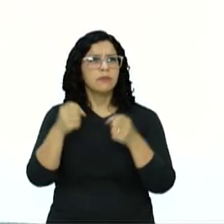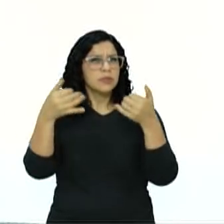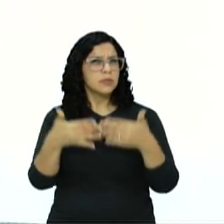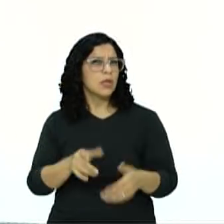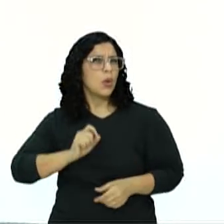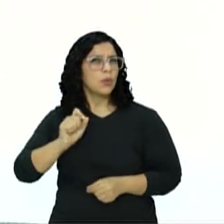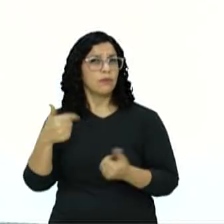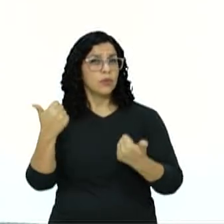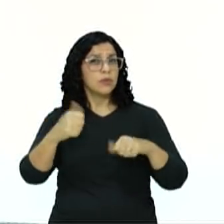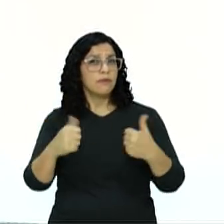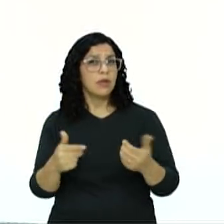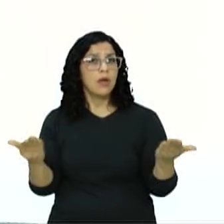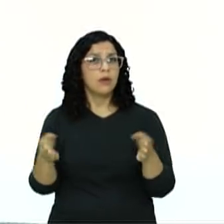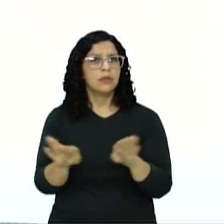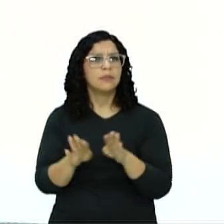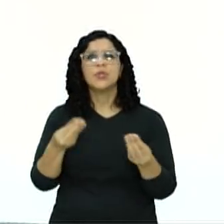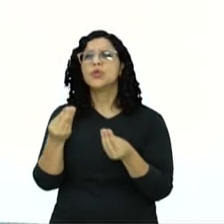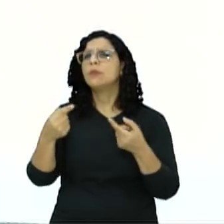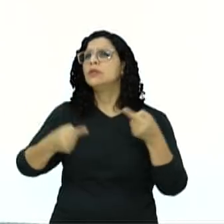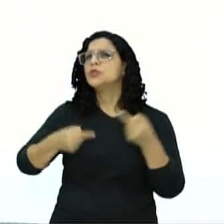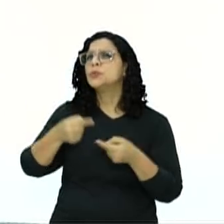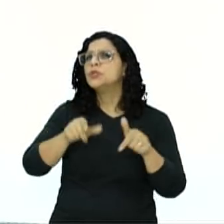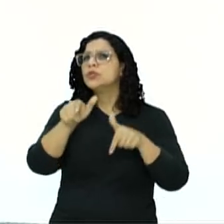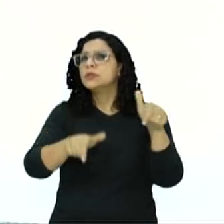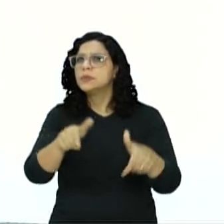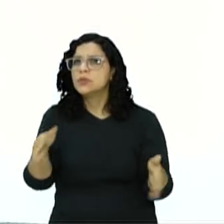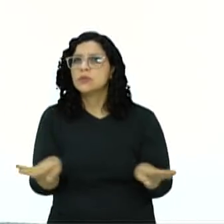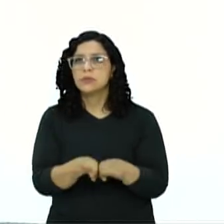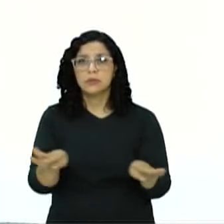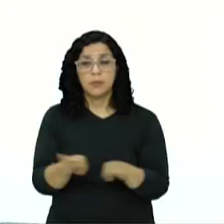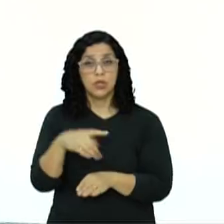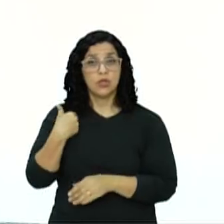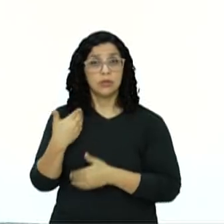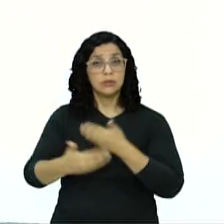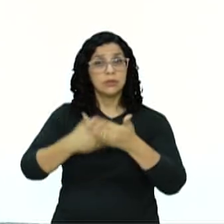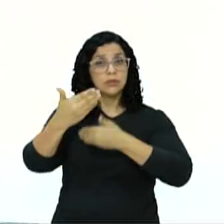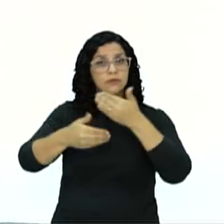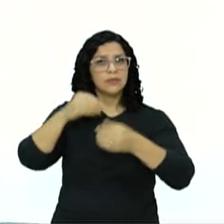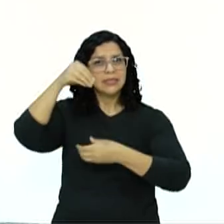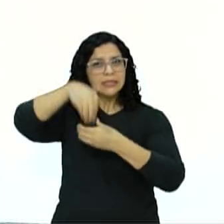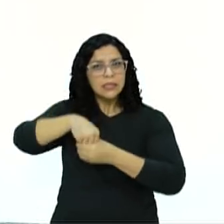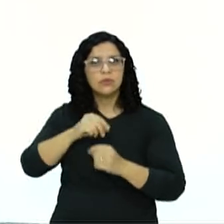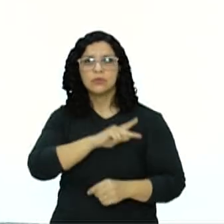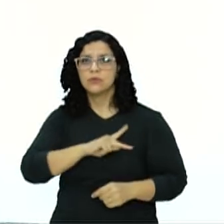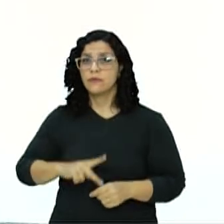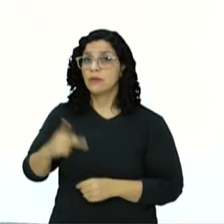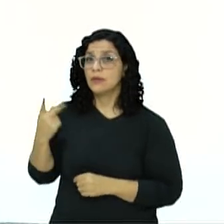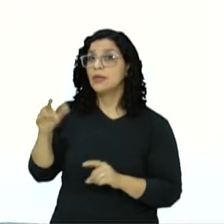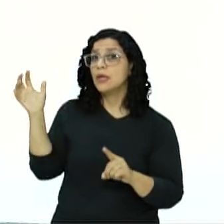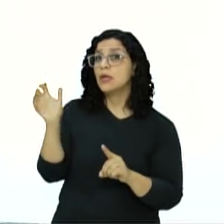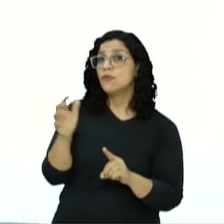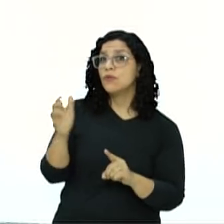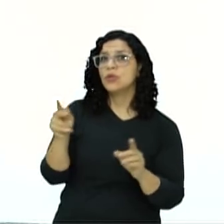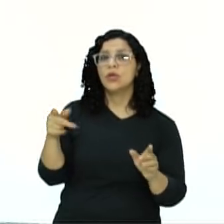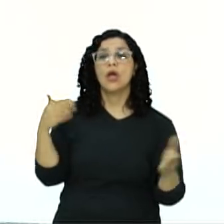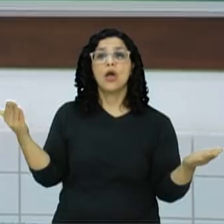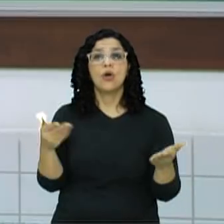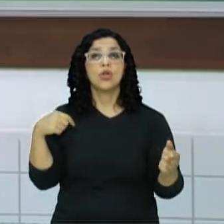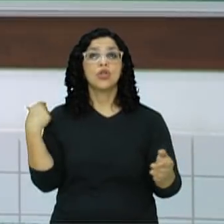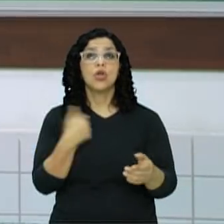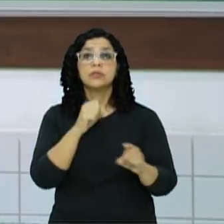nós vamos analisar como as políticas públicas desenvolvidas no governo dele influenciaram a